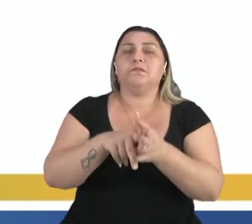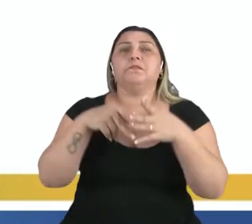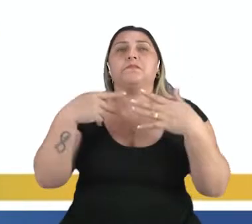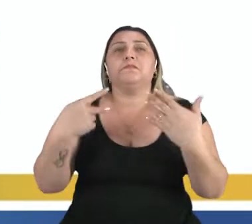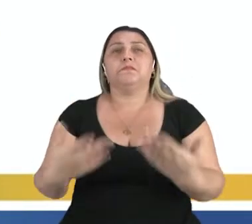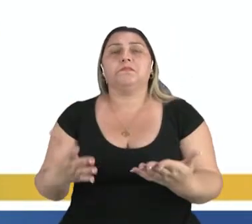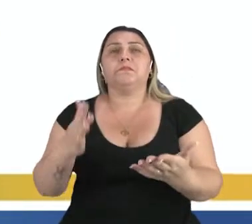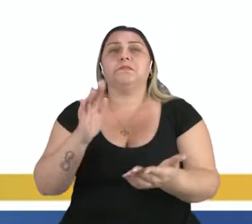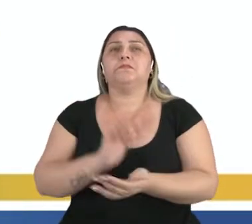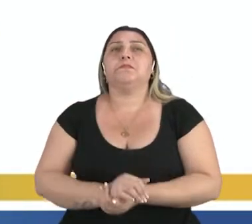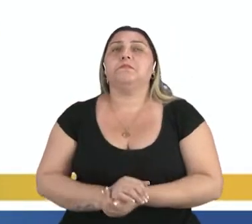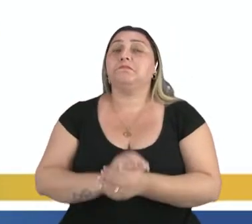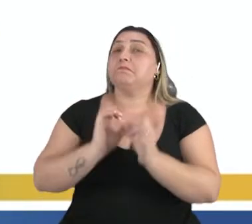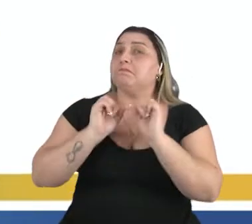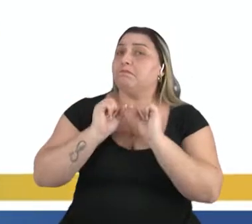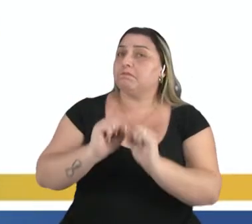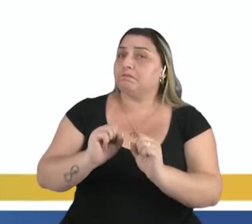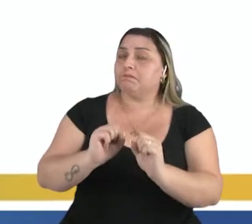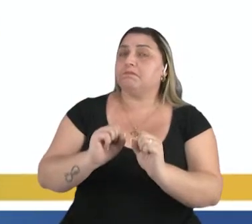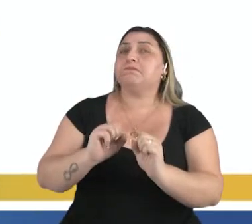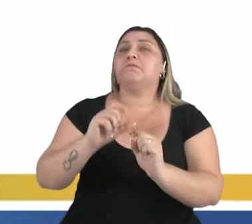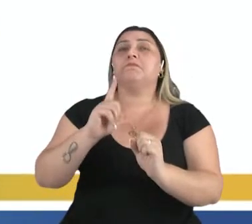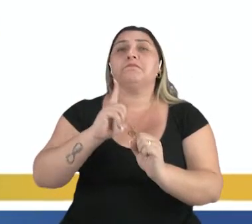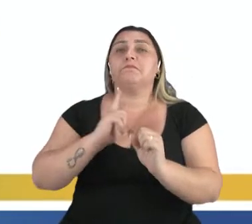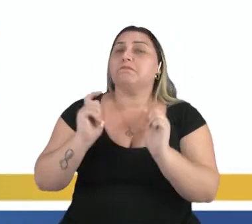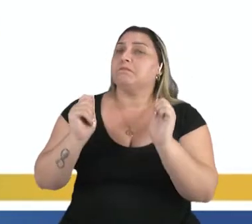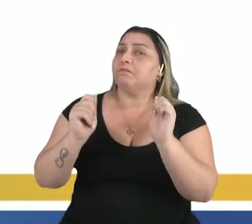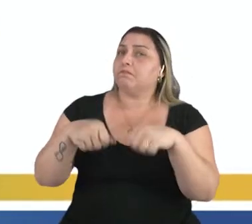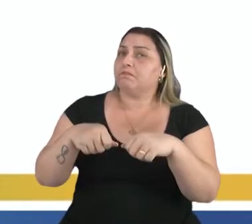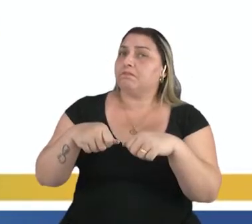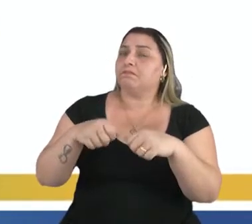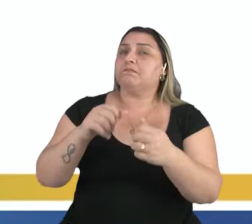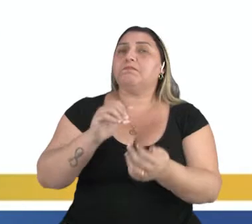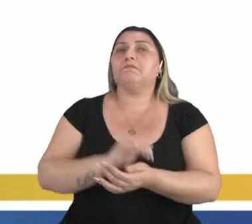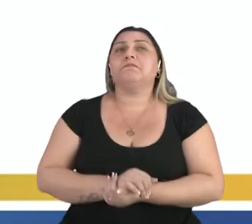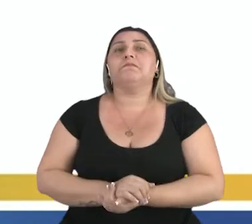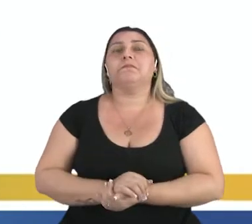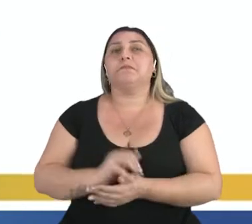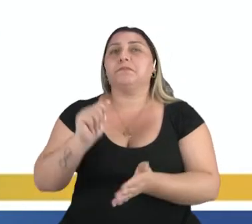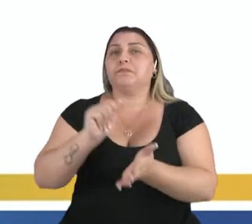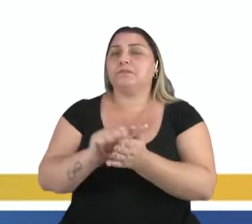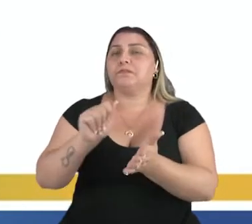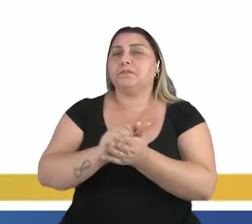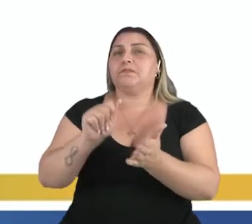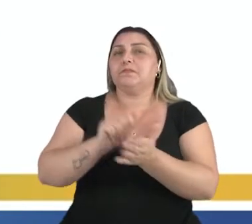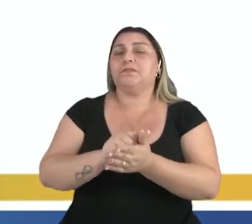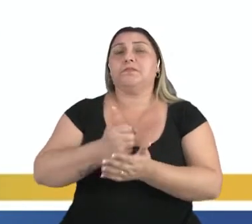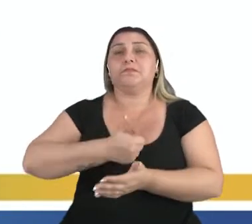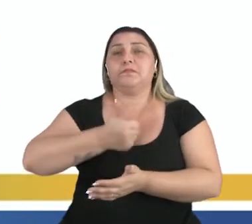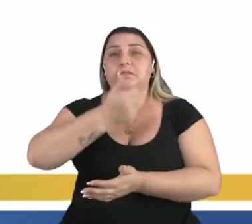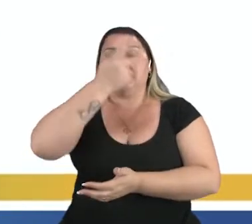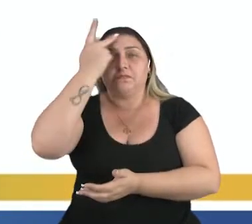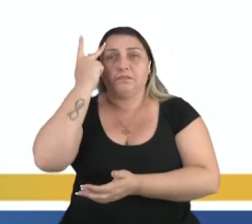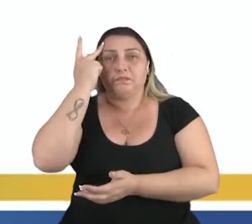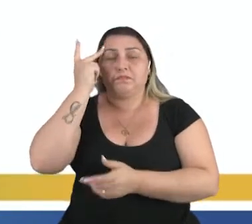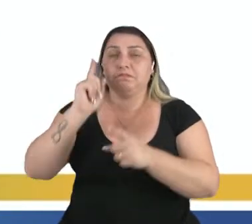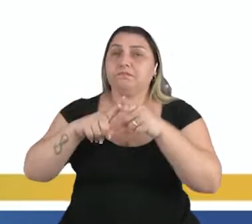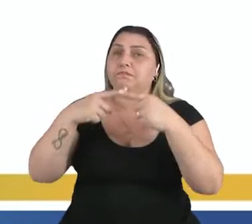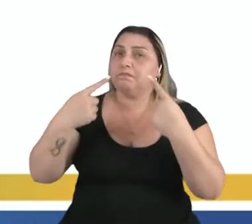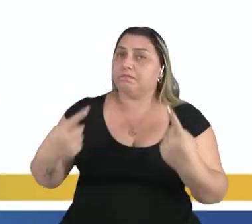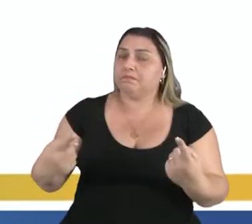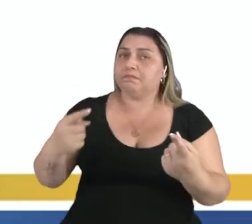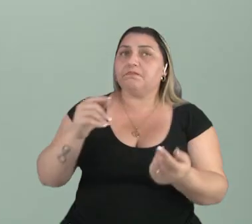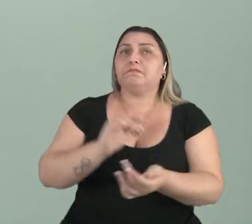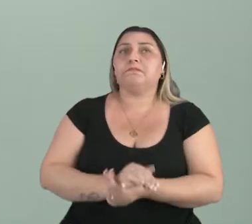e vai do editor. Ele tem essa possibilidade de escrever em primeira pessoa.